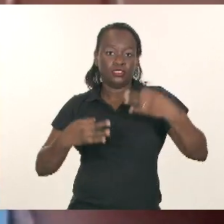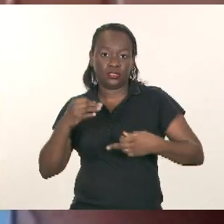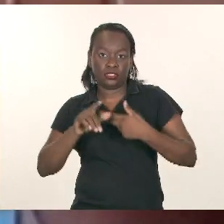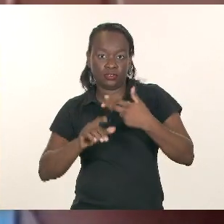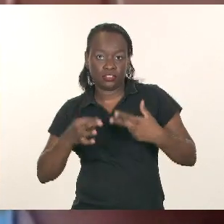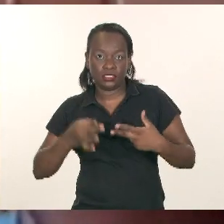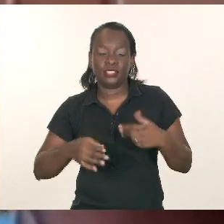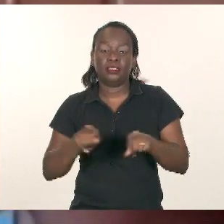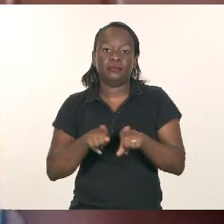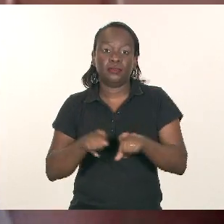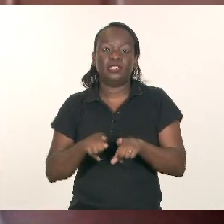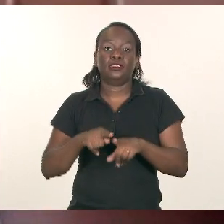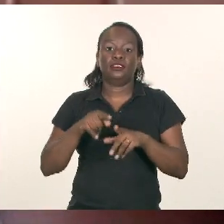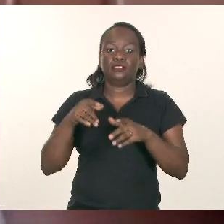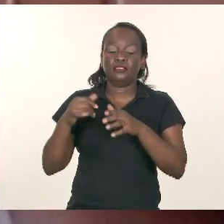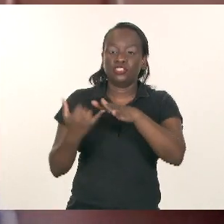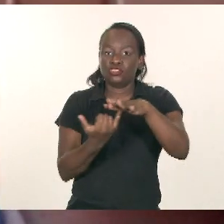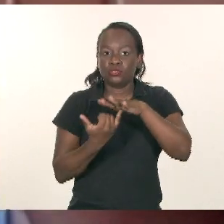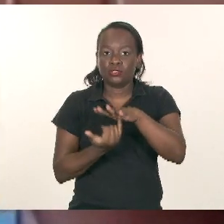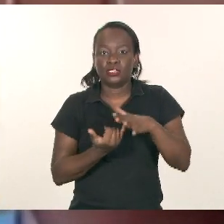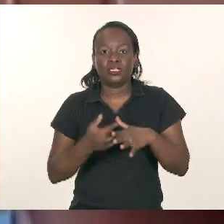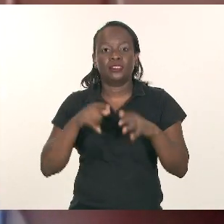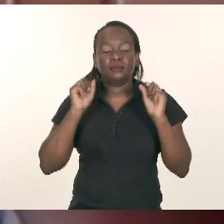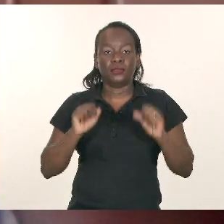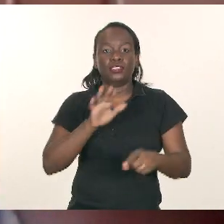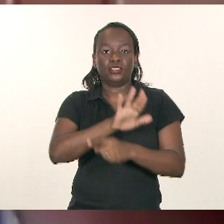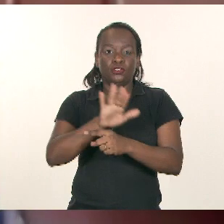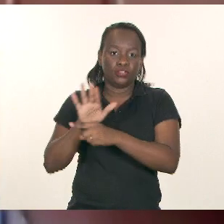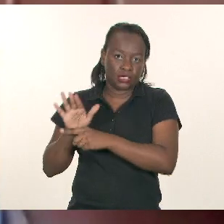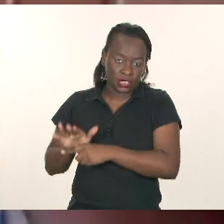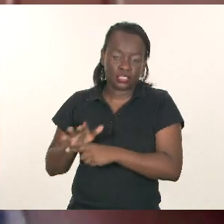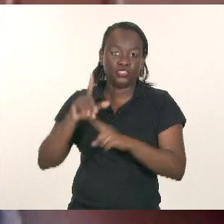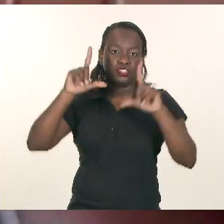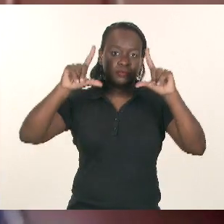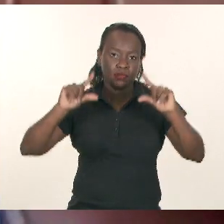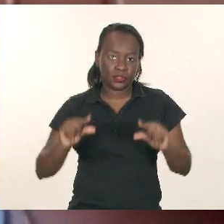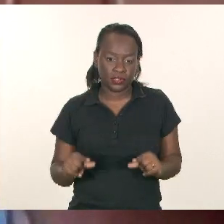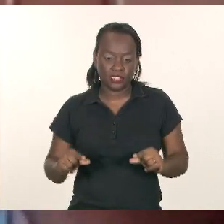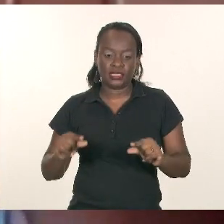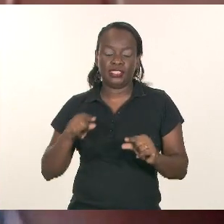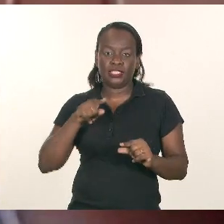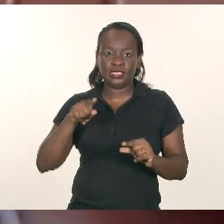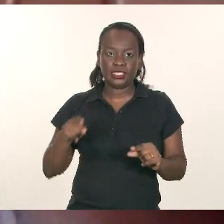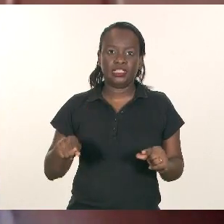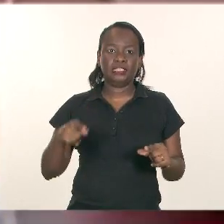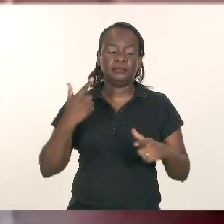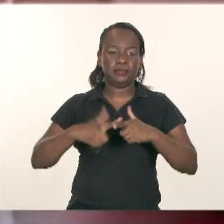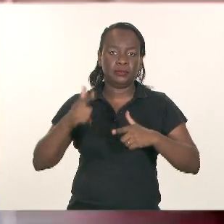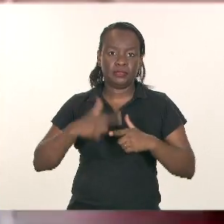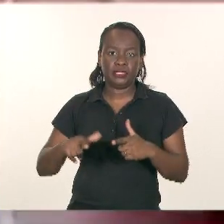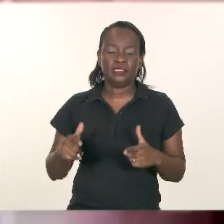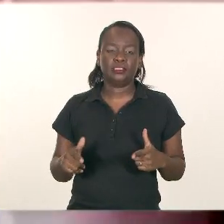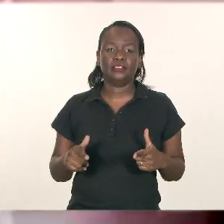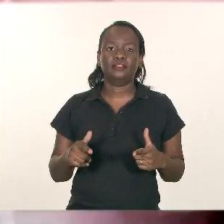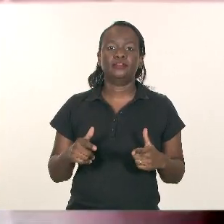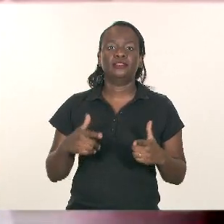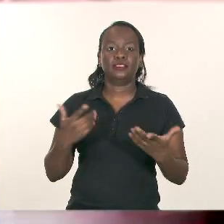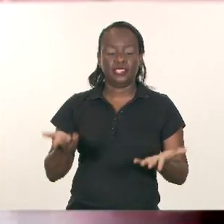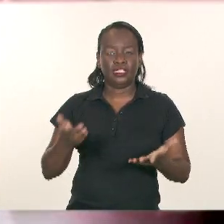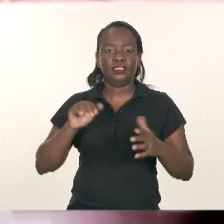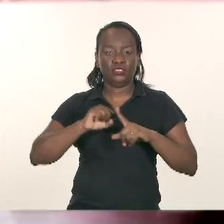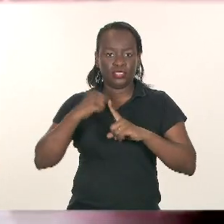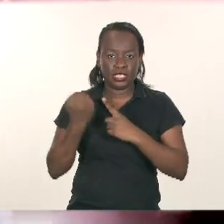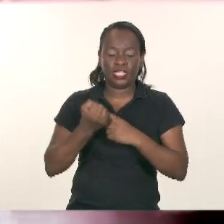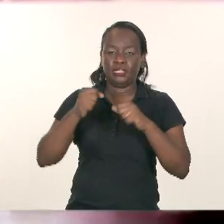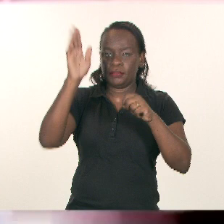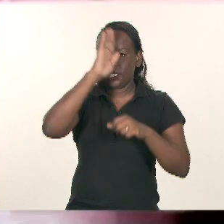nas instituições que, de alguma maneira, podem contribuir para diminuir com essa chaga Para concluir, que por favor, deputada. na